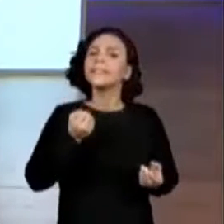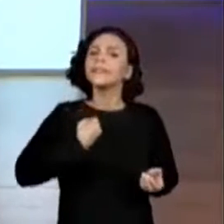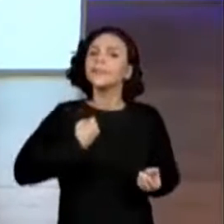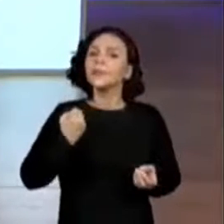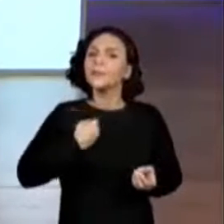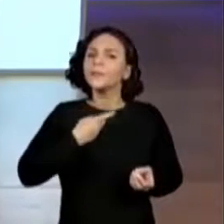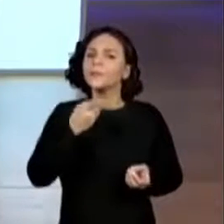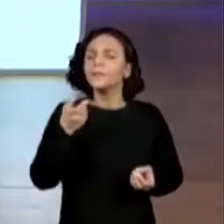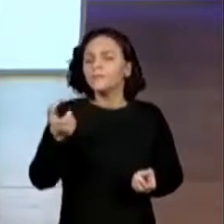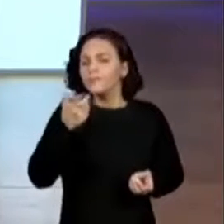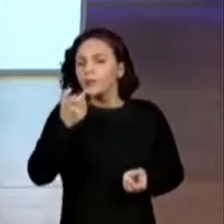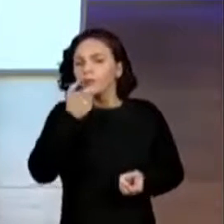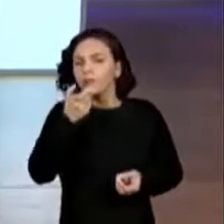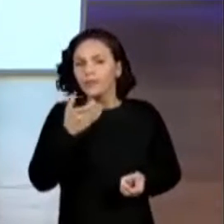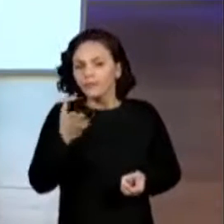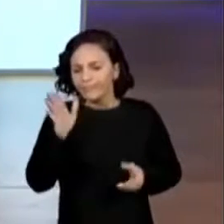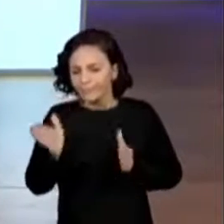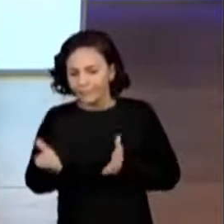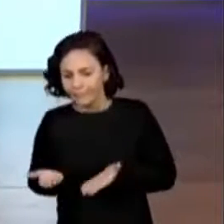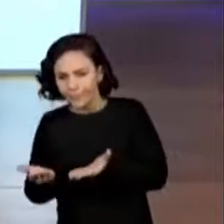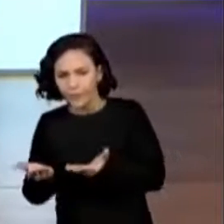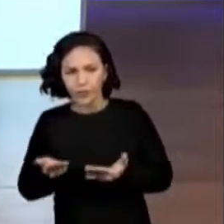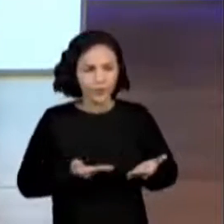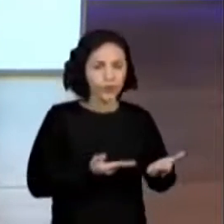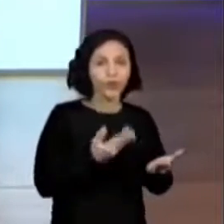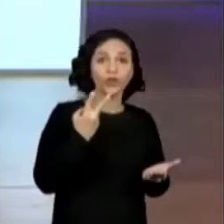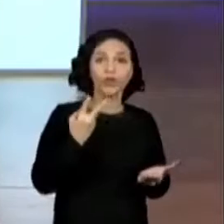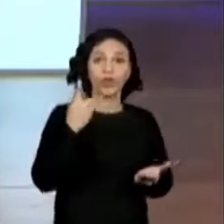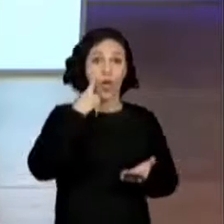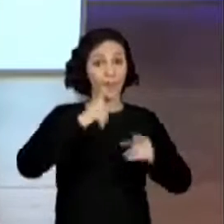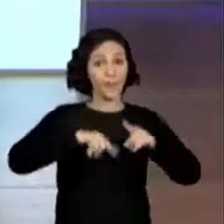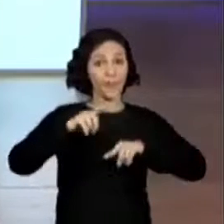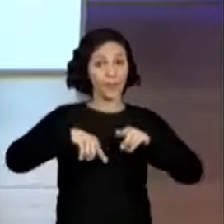estes biscoitos? A gente já tem aqui um material, né, Pro?